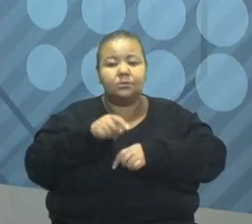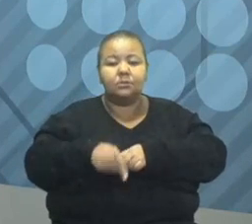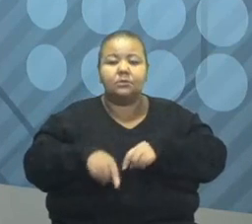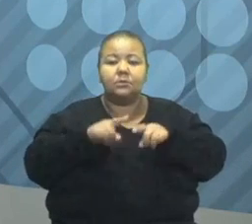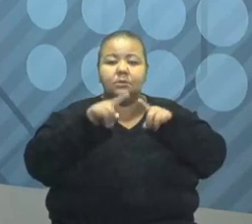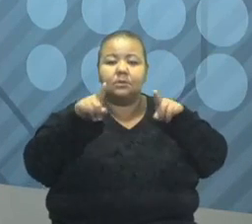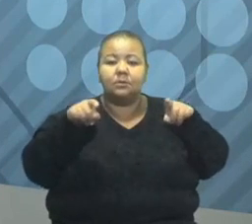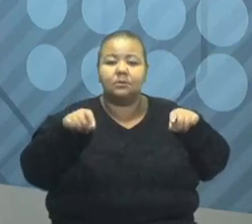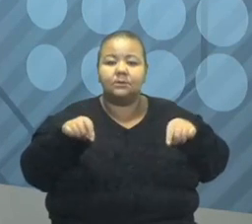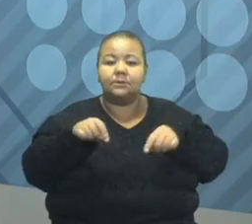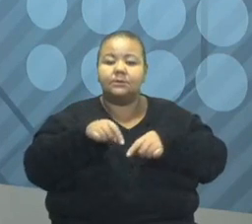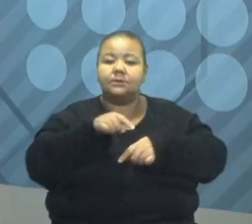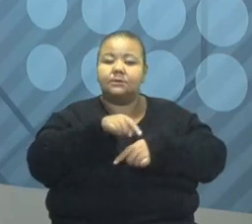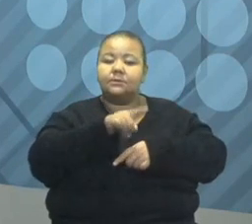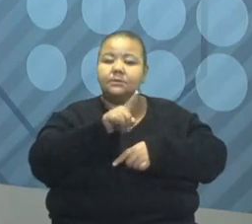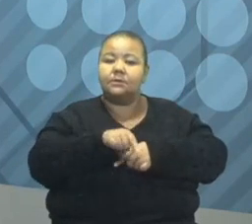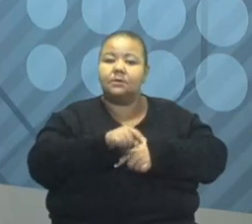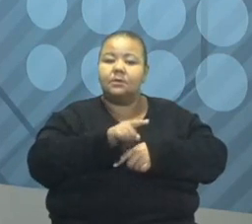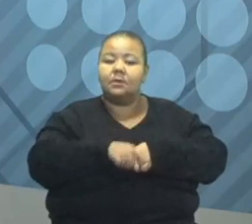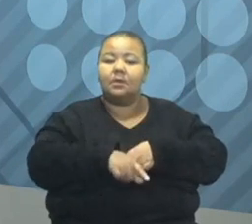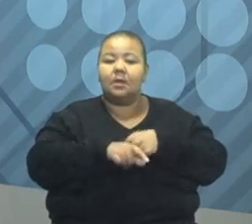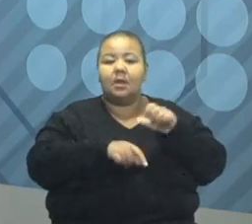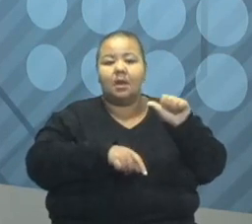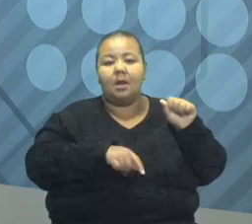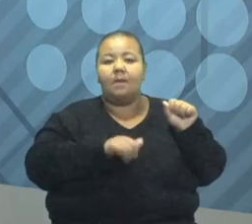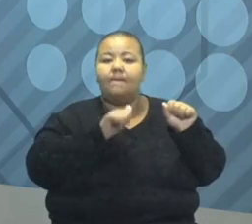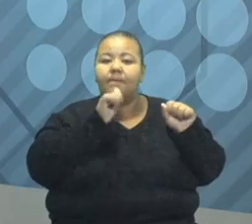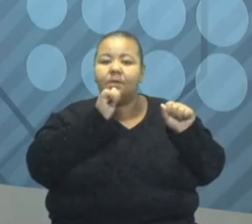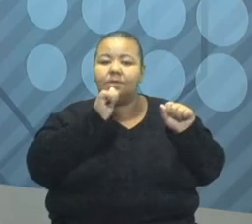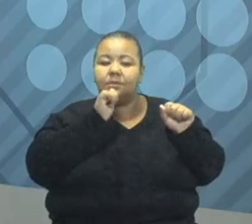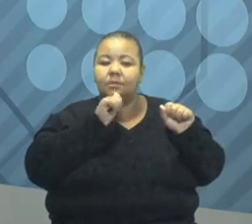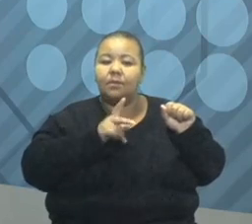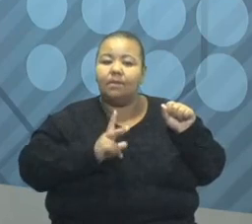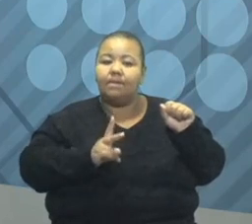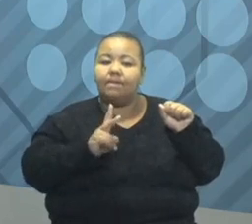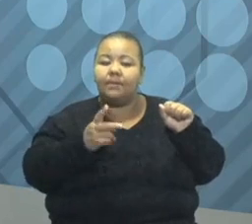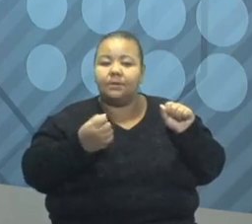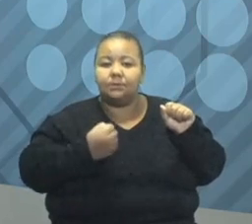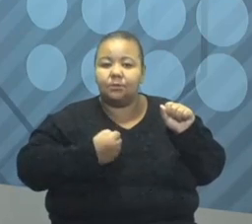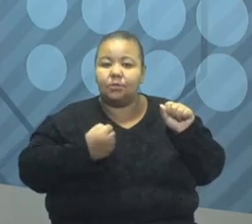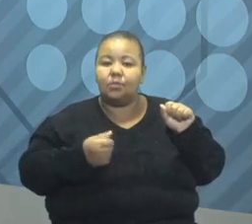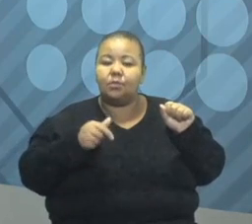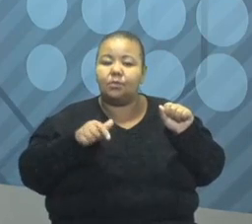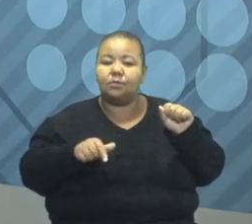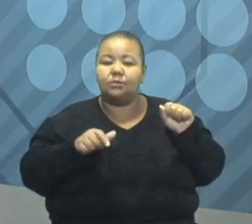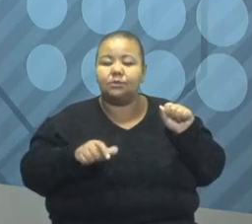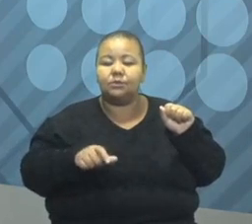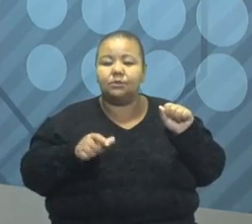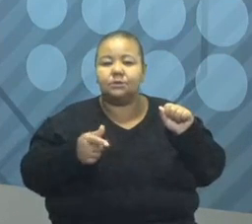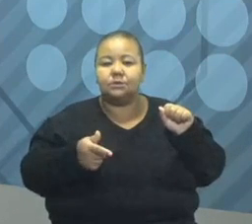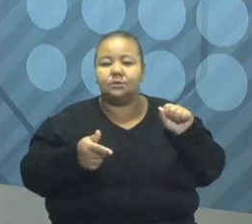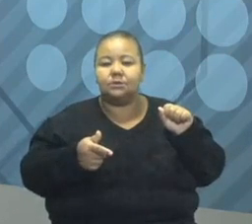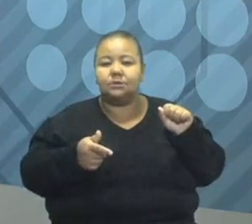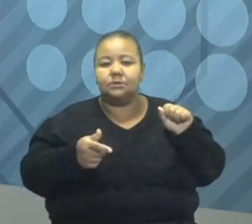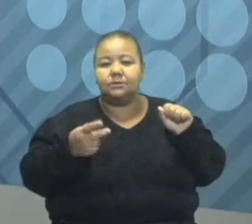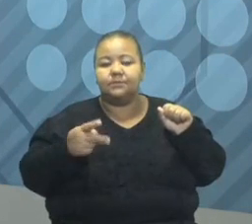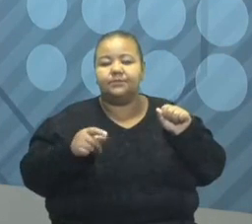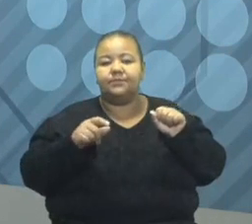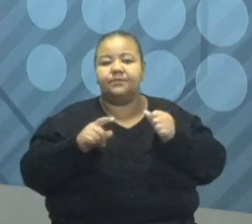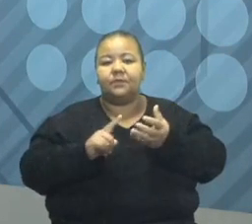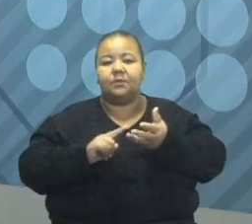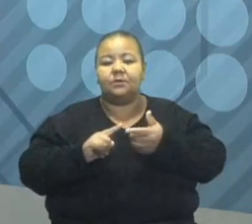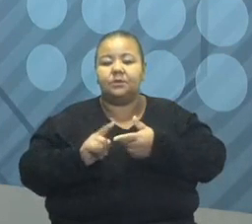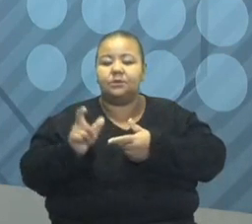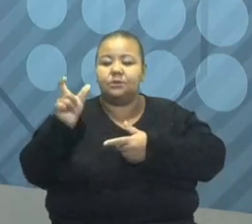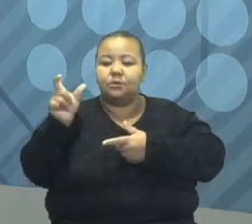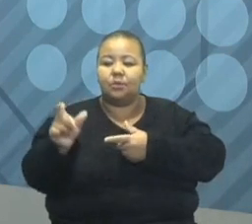matriz, a matriz A, por exemplo, tem que ter o mesmo número, a quantidade de